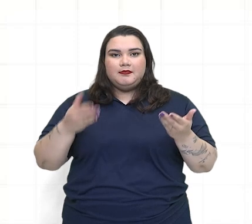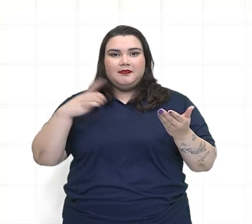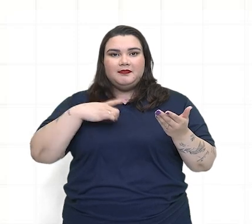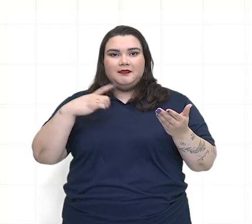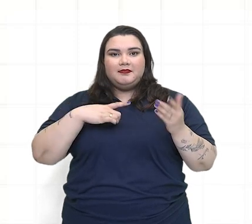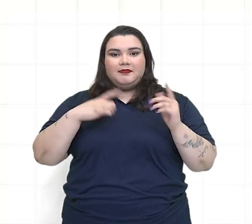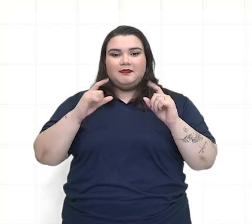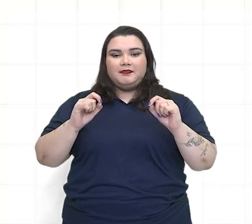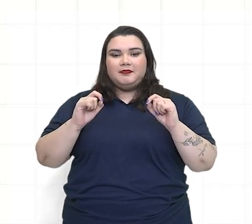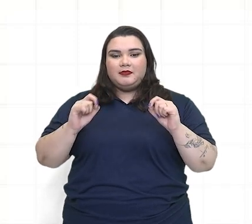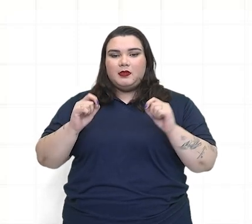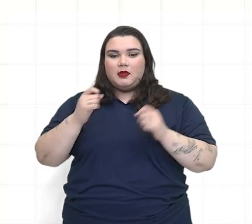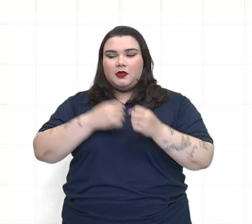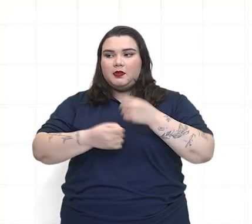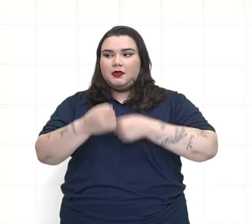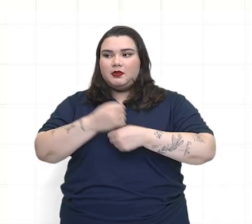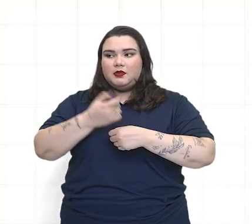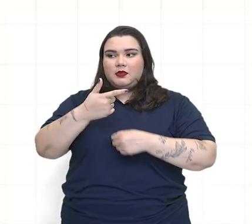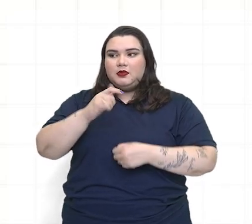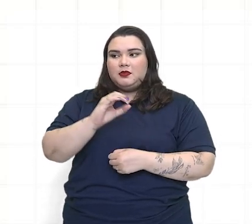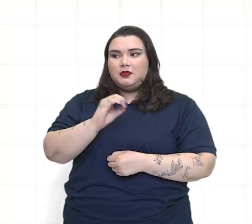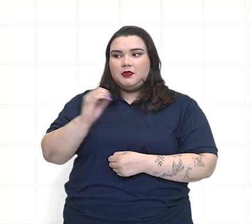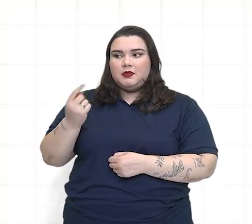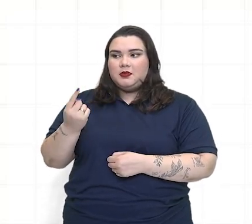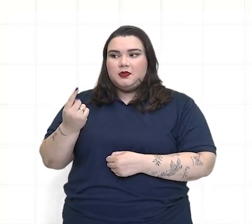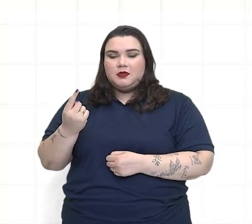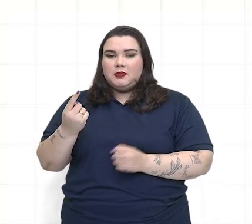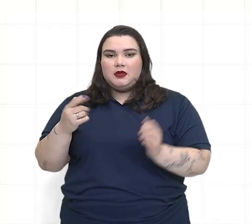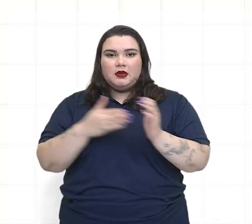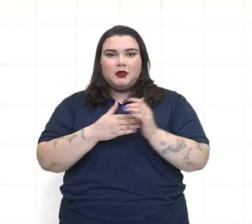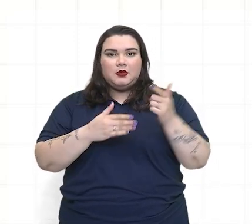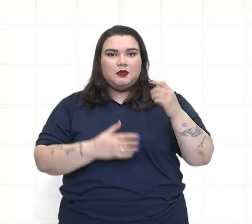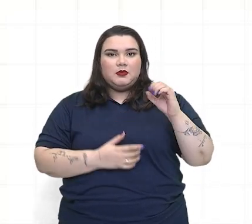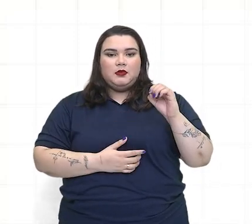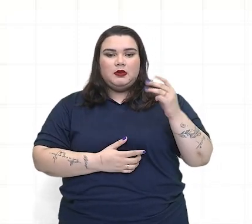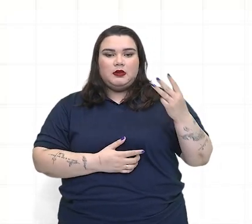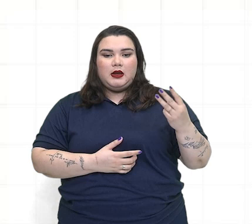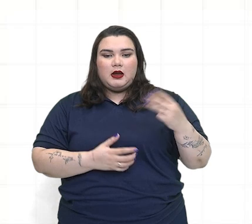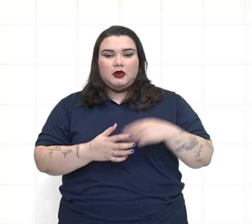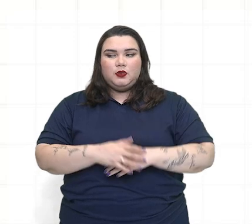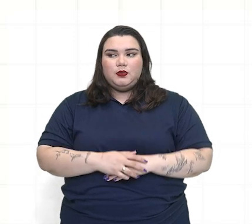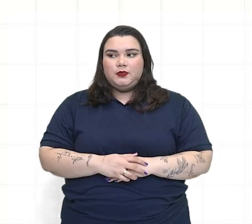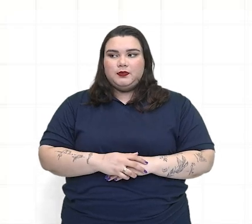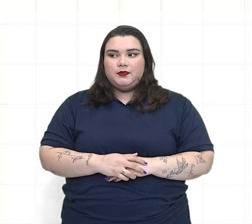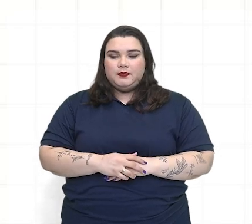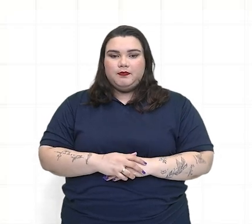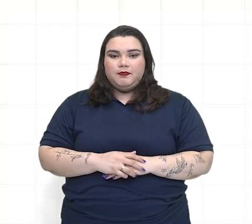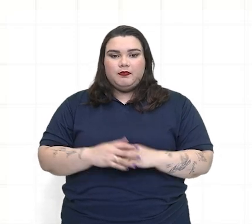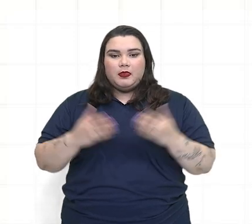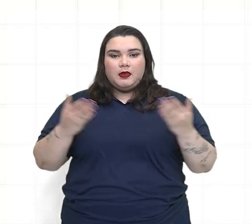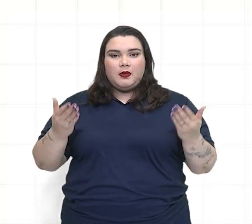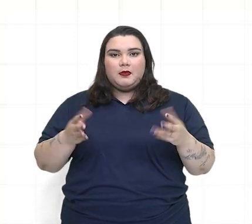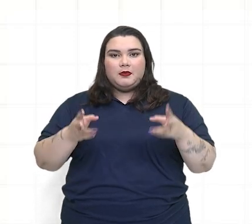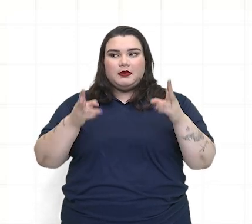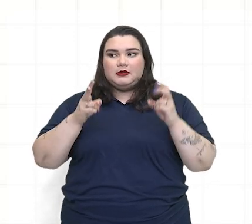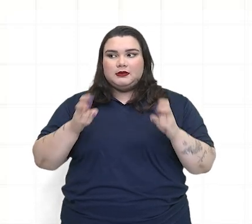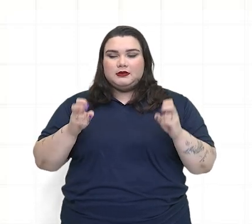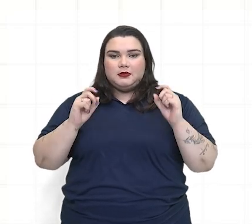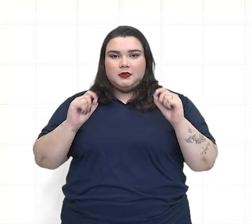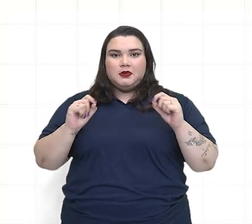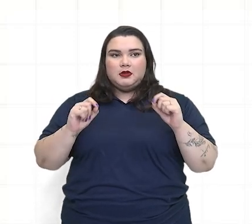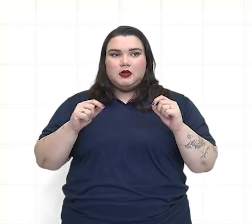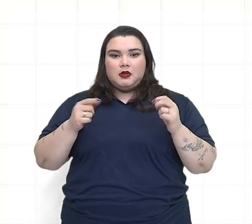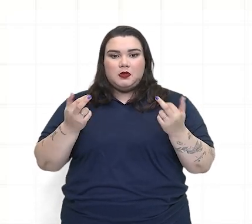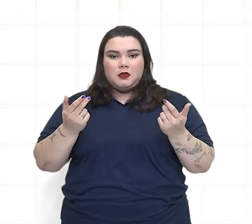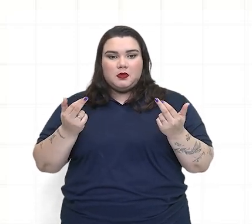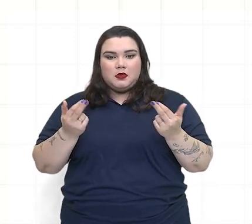ou menos entre 2001 e 2003, quando ela teve, né, a